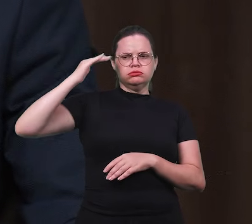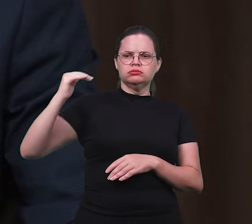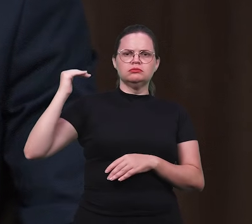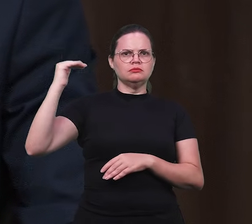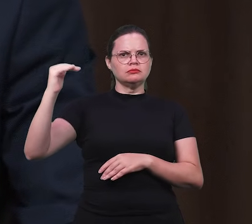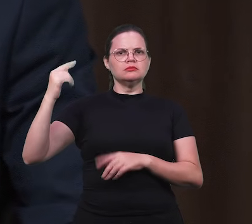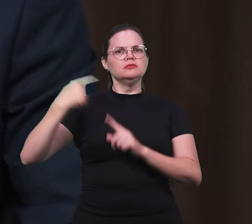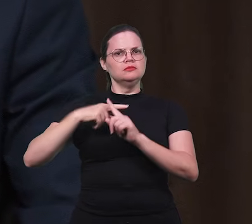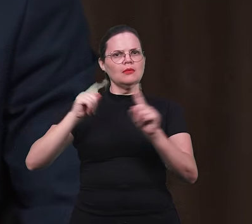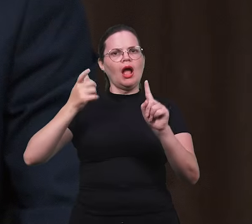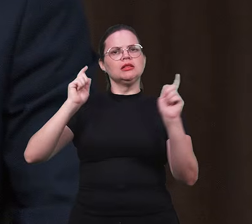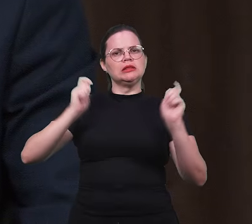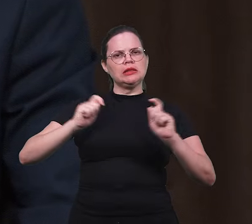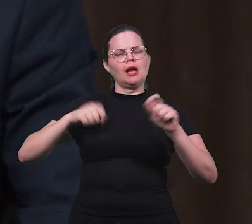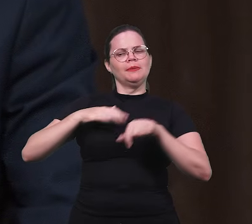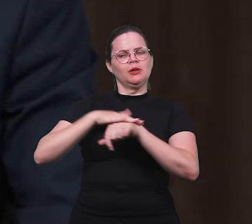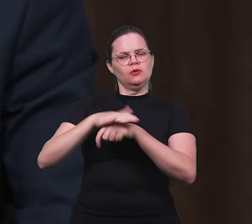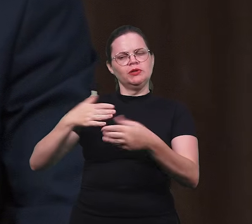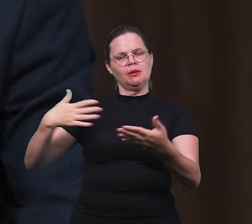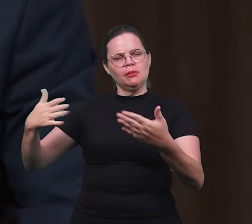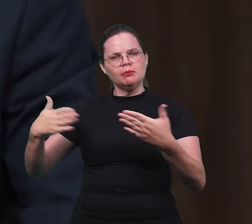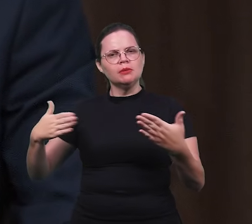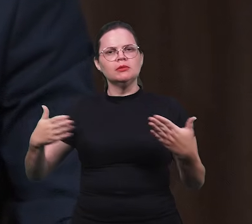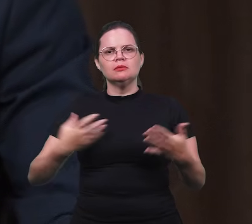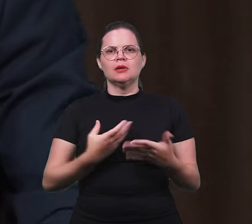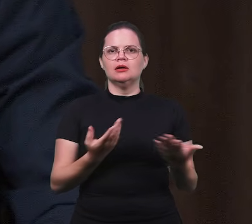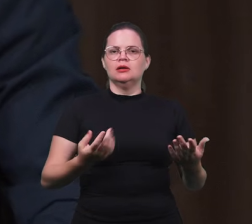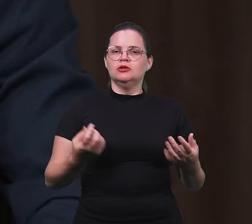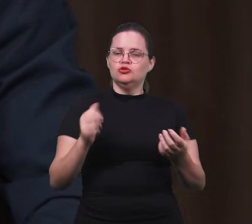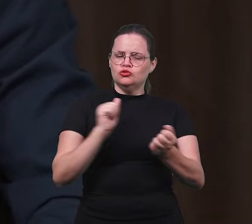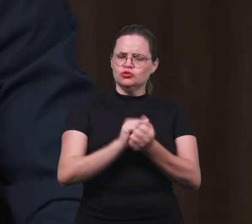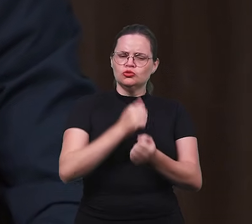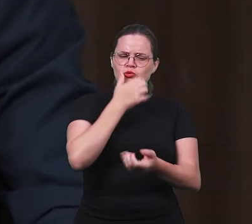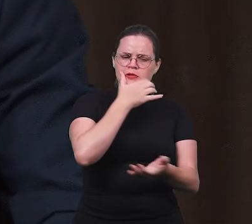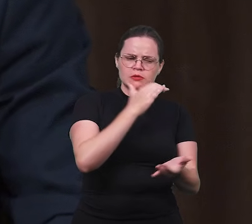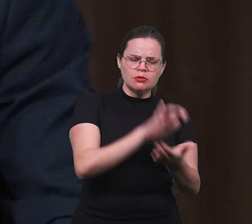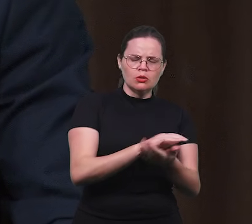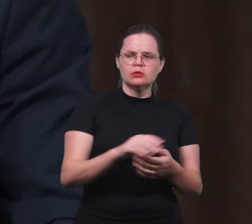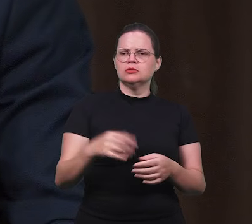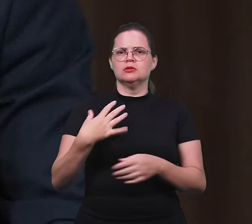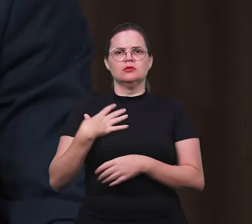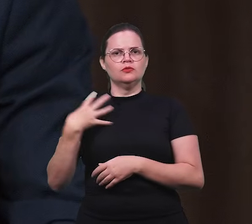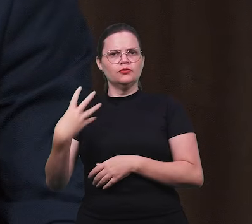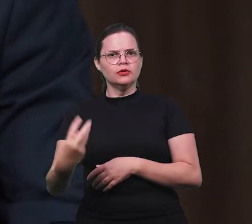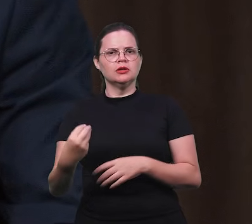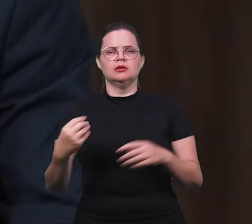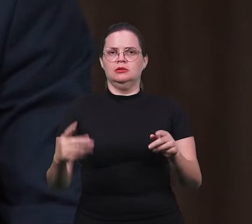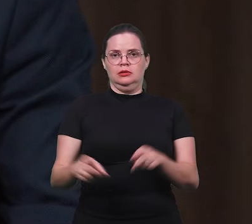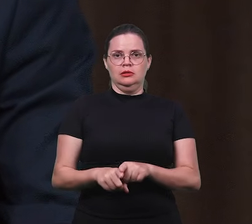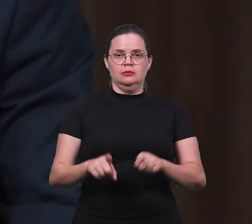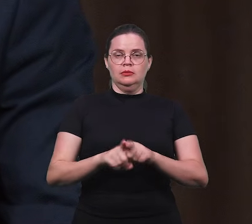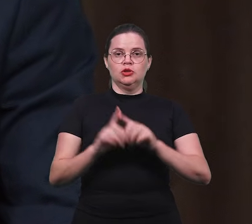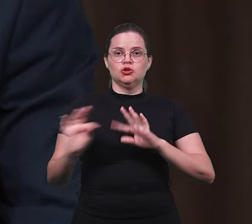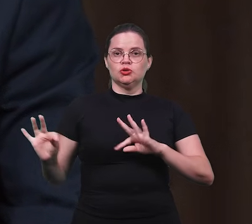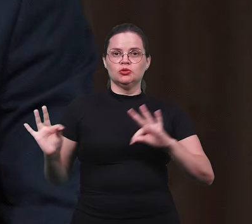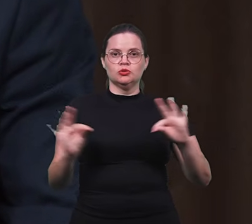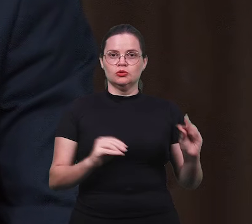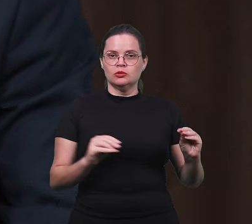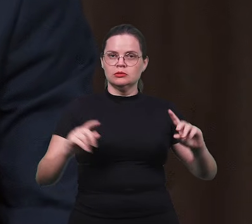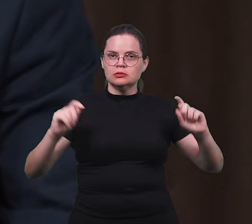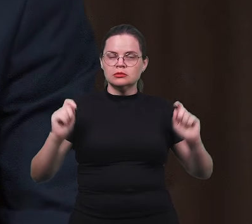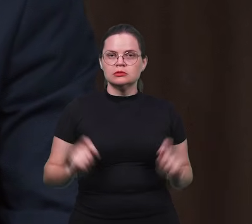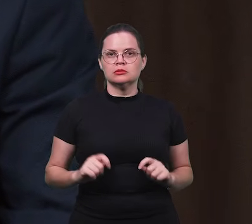ponto ideal, esse ponto de equilíbrio, esse né? ponto de equilíbrio com o marido, com os filhos, em ser acessível, onde